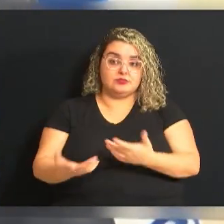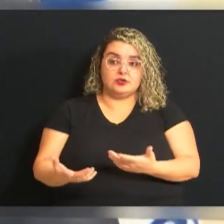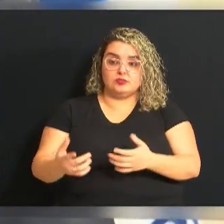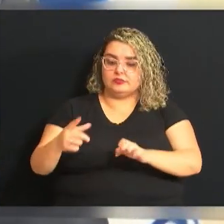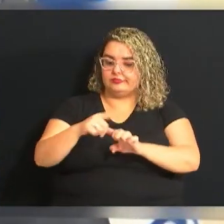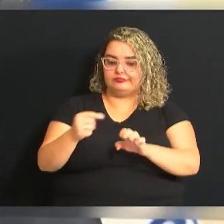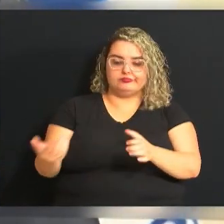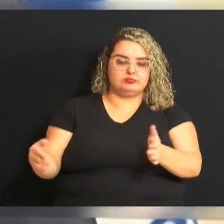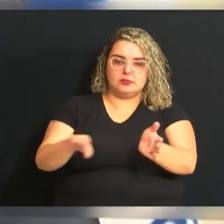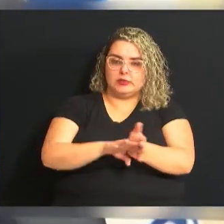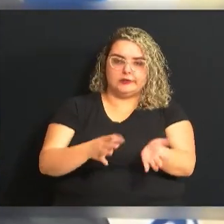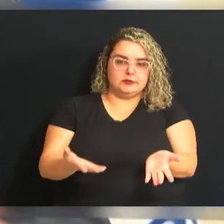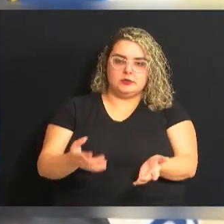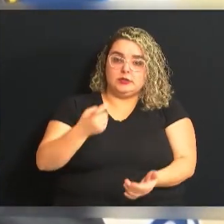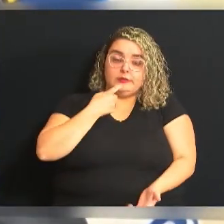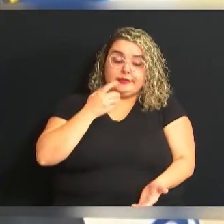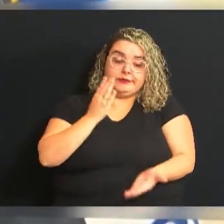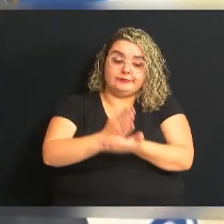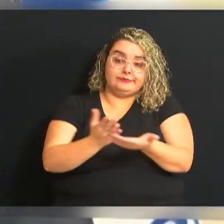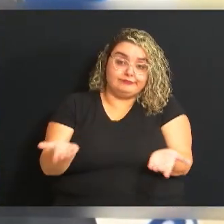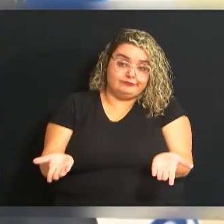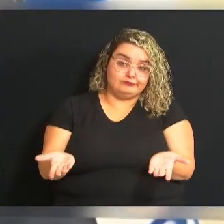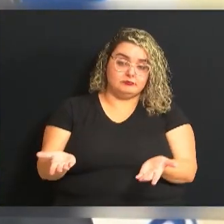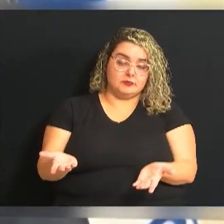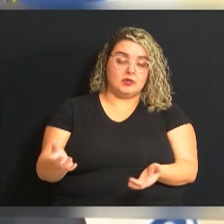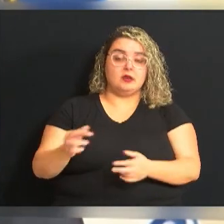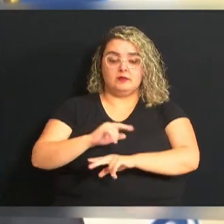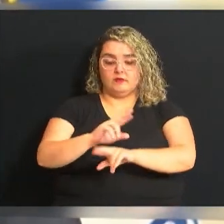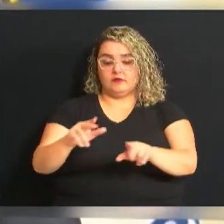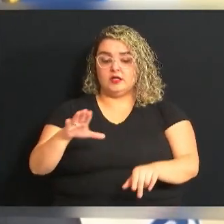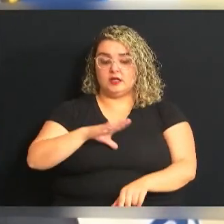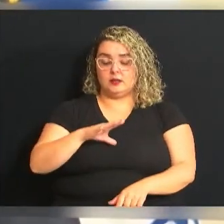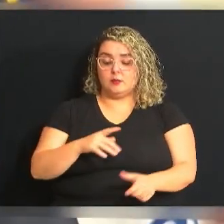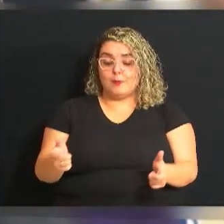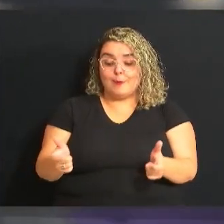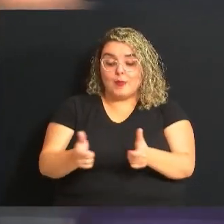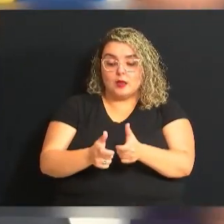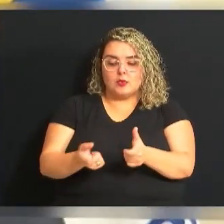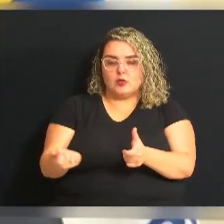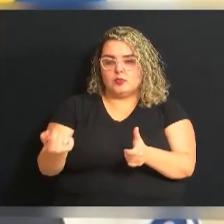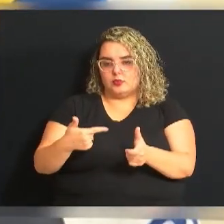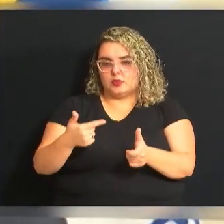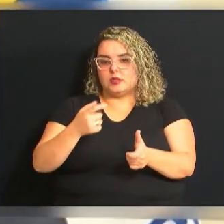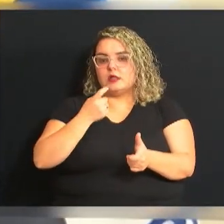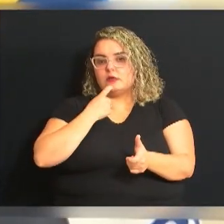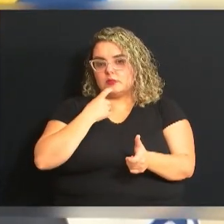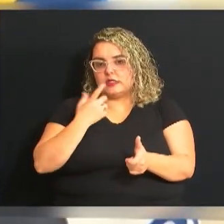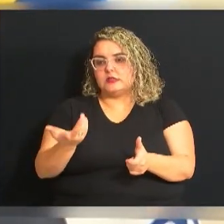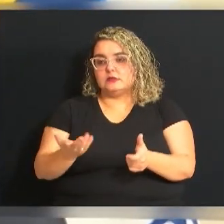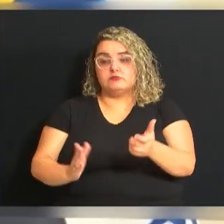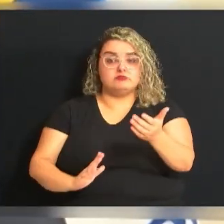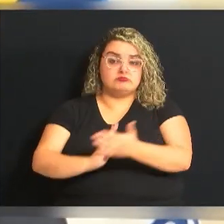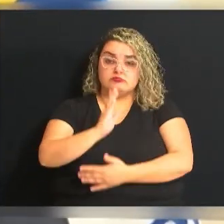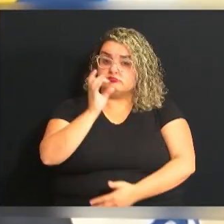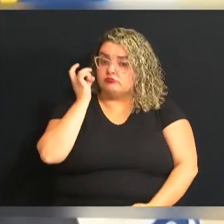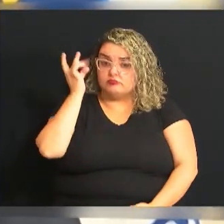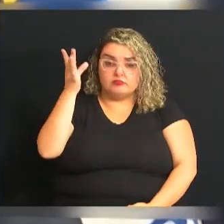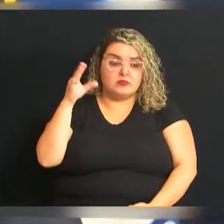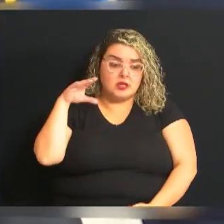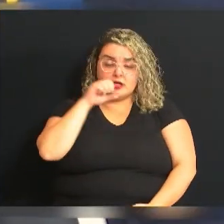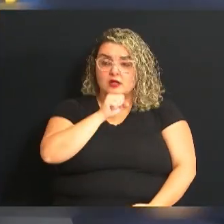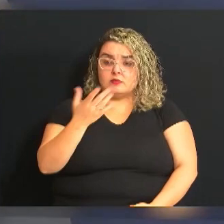empreendedores, também a população, para a gente identificar as alterações ou sugestões de alterações